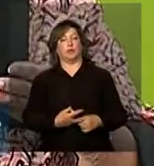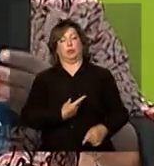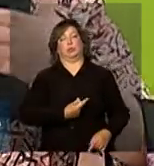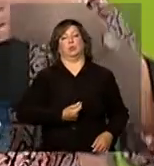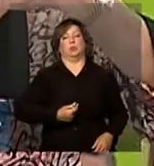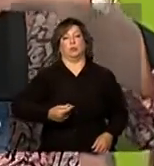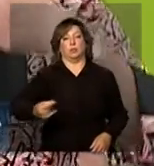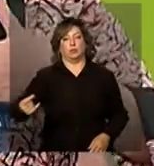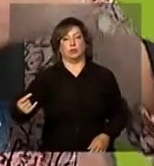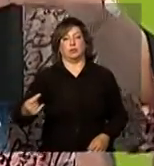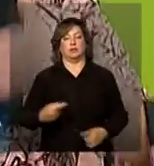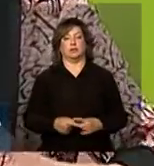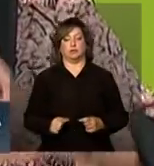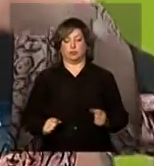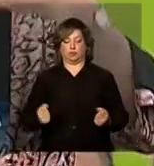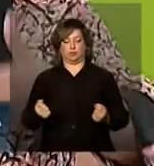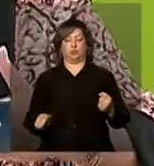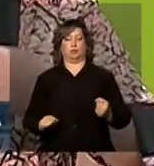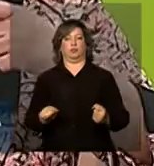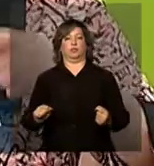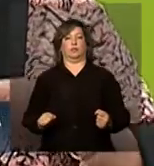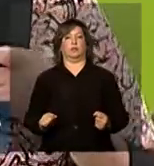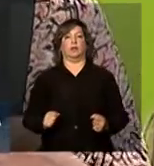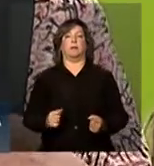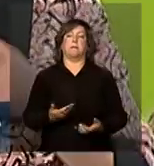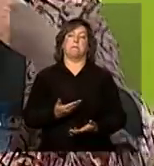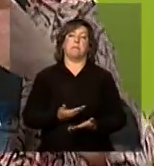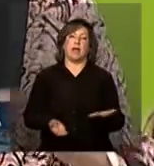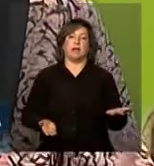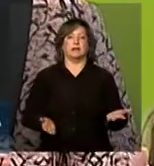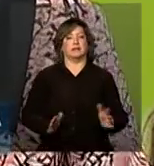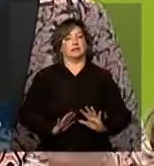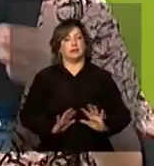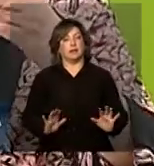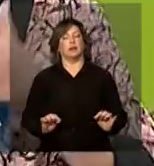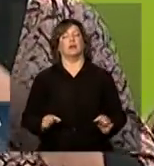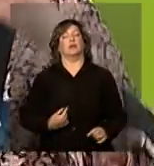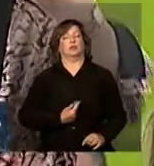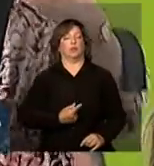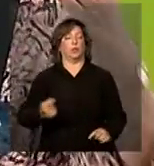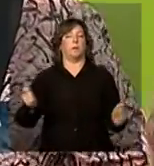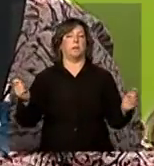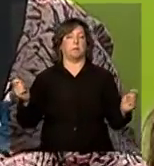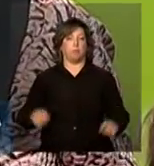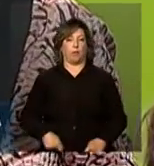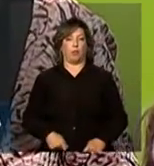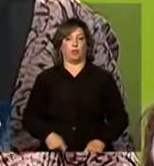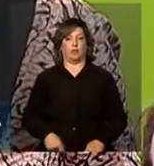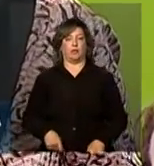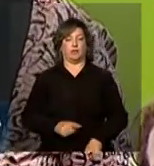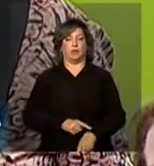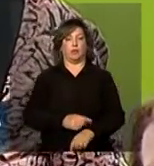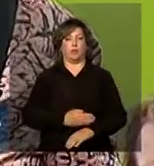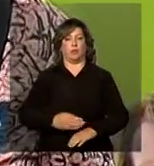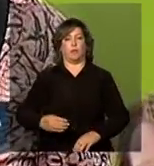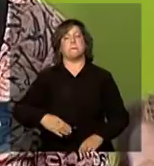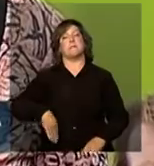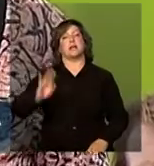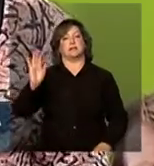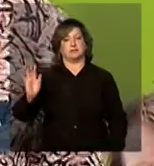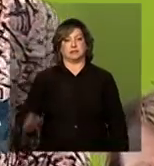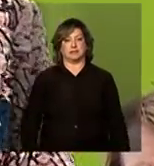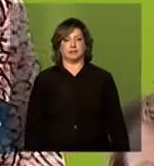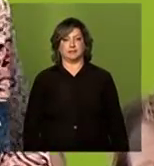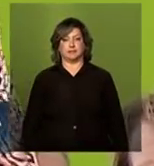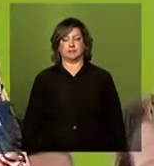ganho porque ela vai ter menos ônus e assim ela vai durar esse período Inicial muito